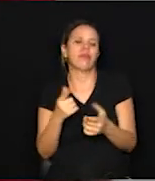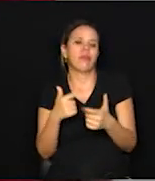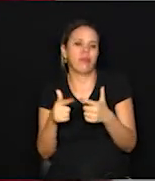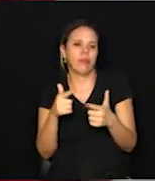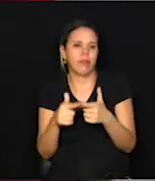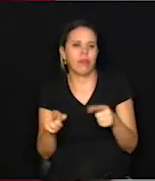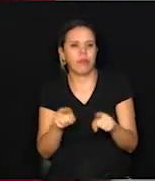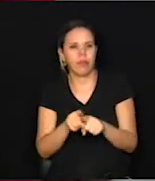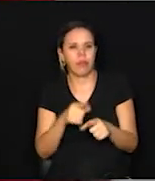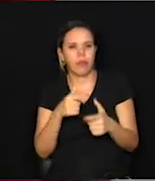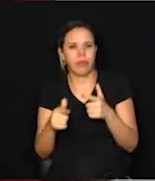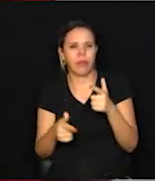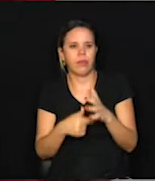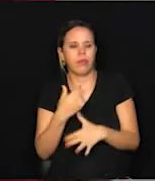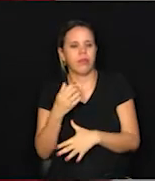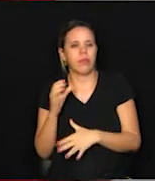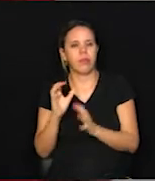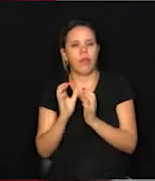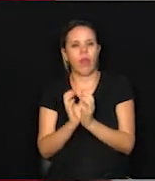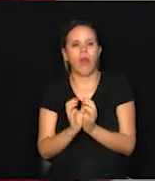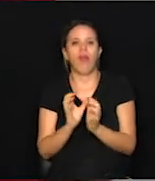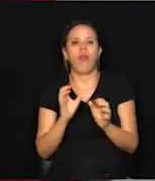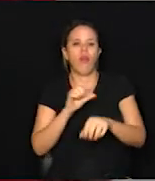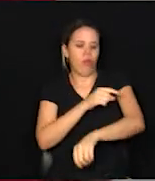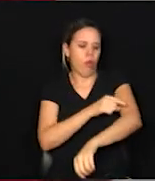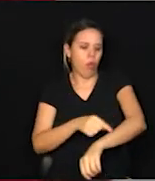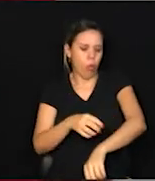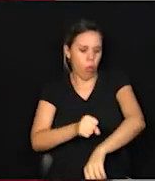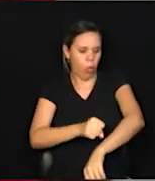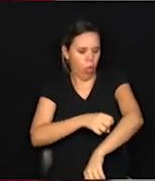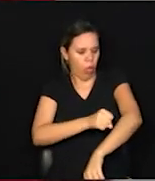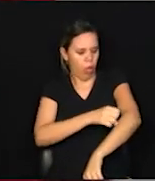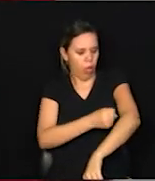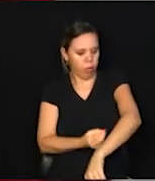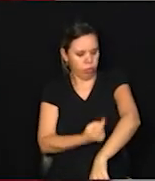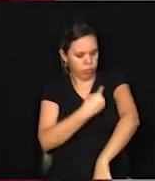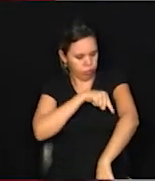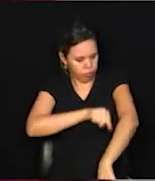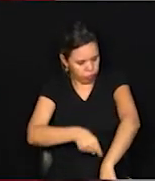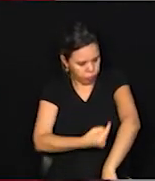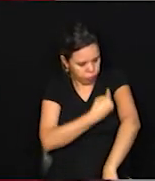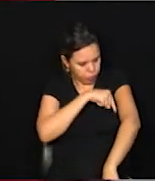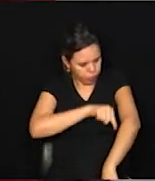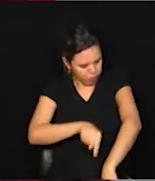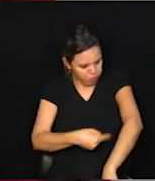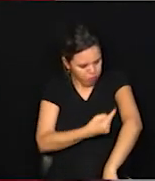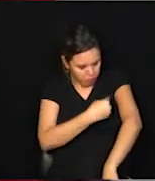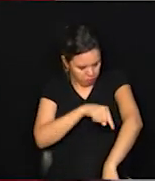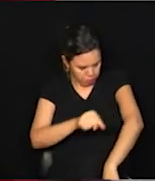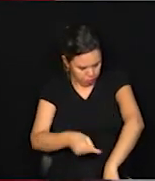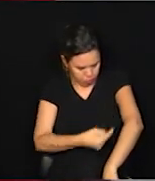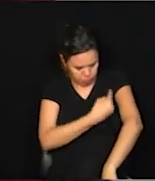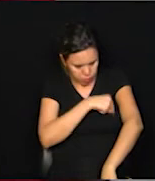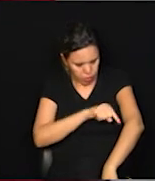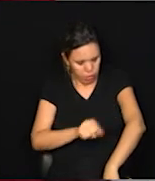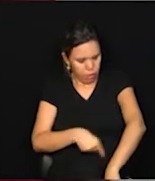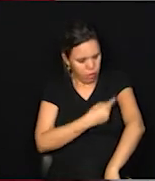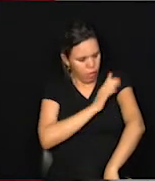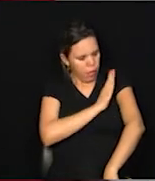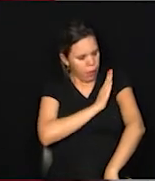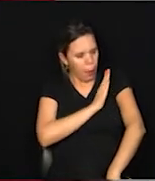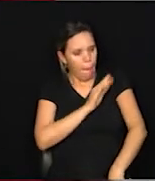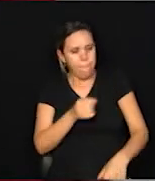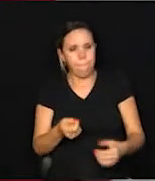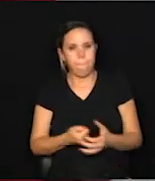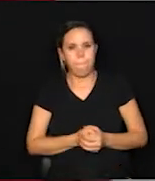há a formação de um coágulo que entope a circulação. Se for a circulação arterial, a gente fala que é um infarto no coração ou então um